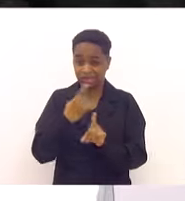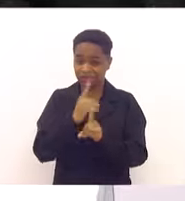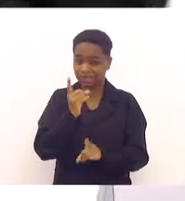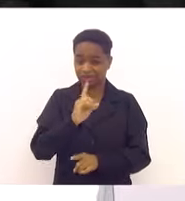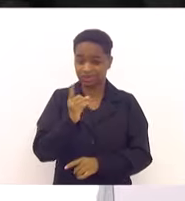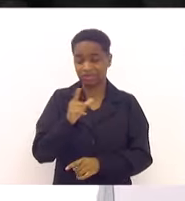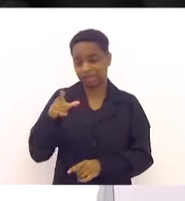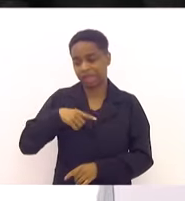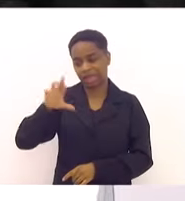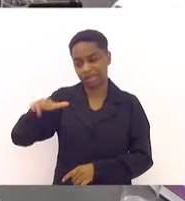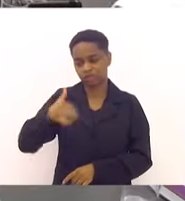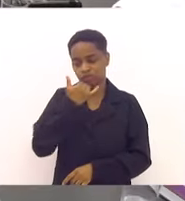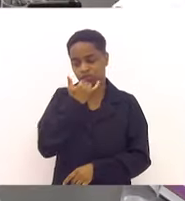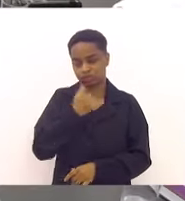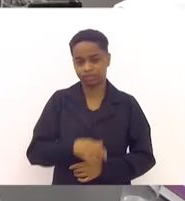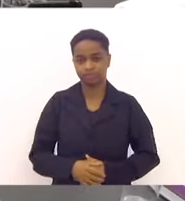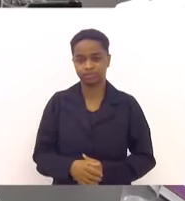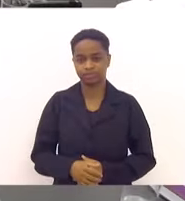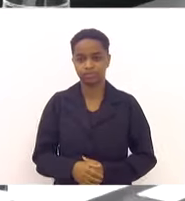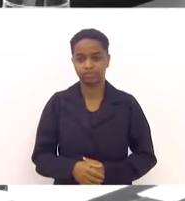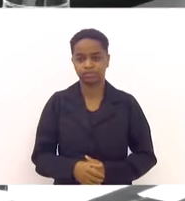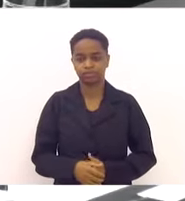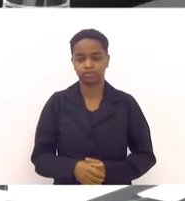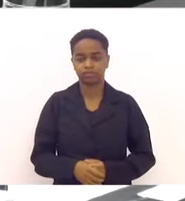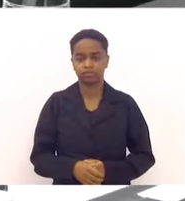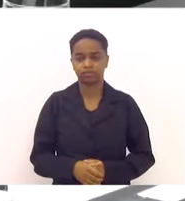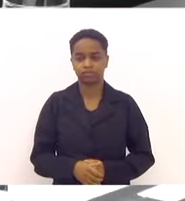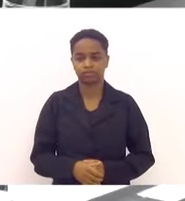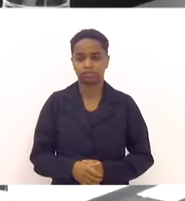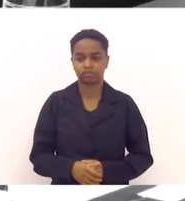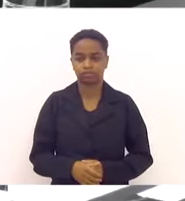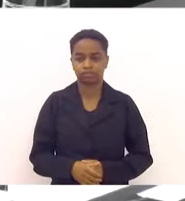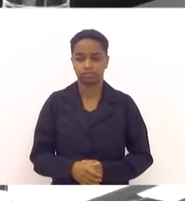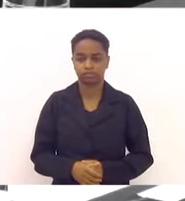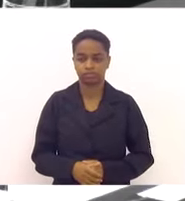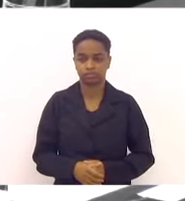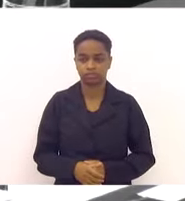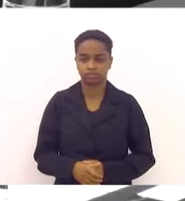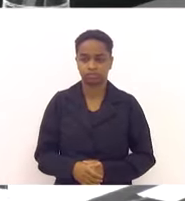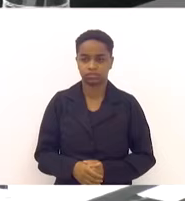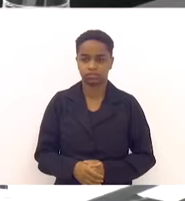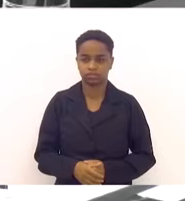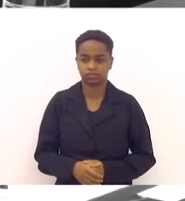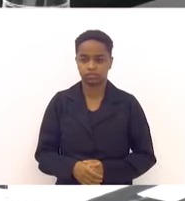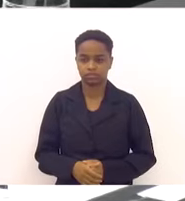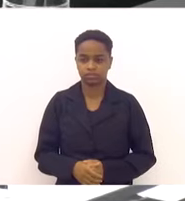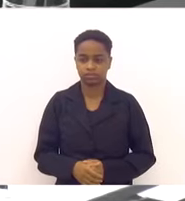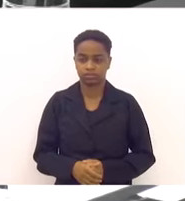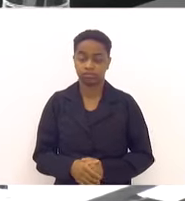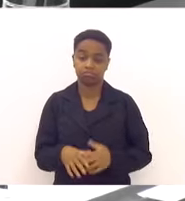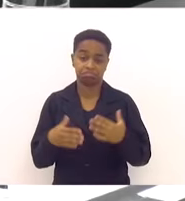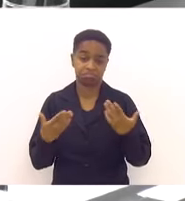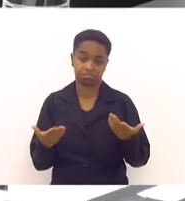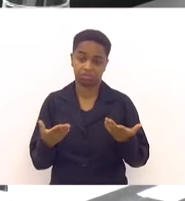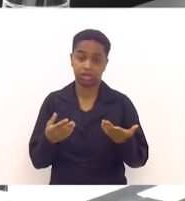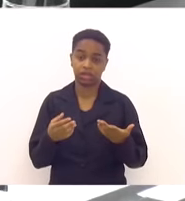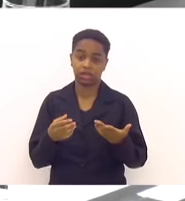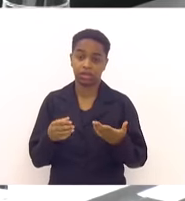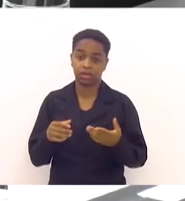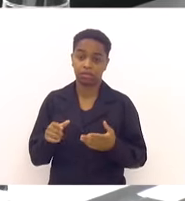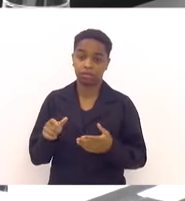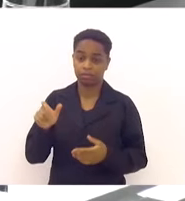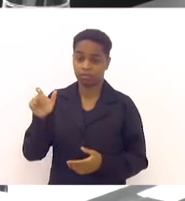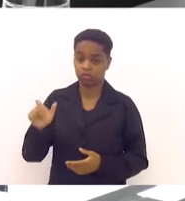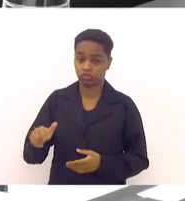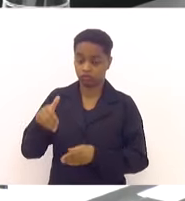tem razão, me perdoe. Então, fazendo como a gente tem feito, não obstante quem está proferindo o voto não estar